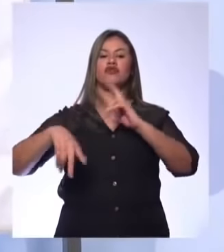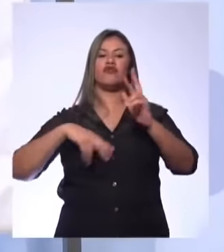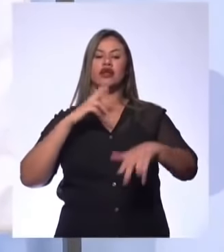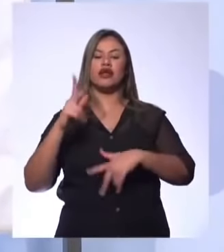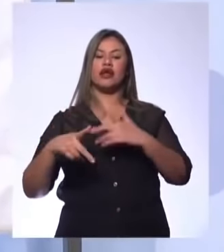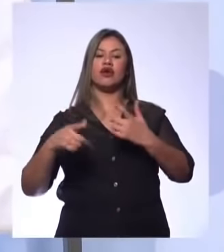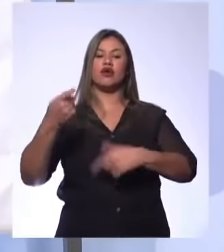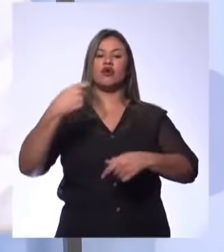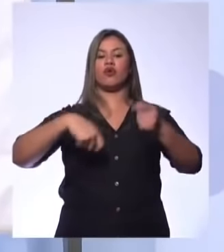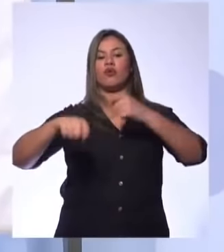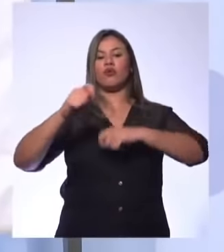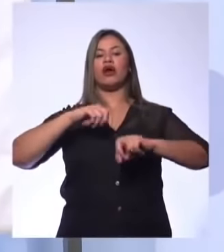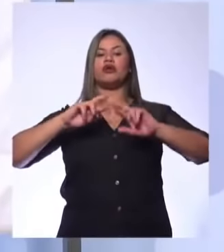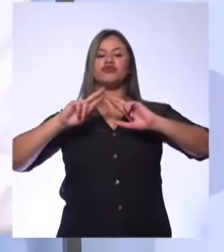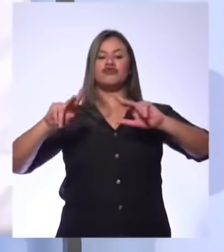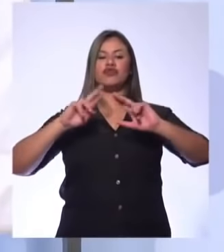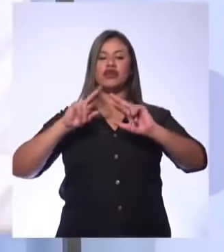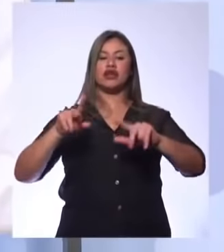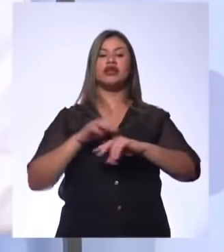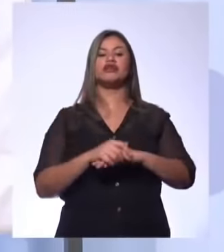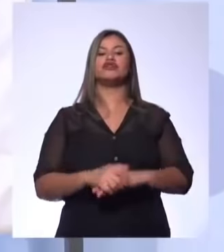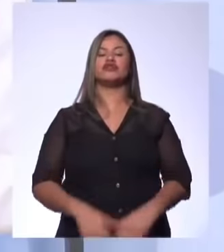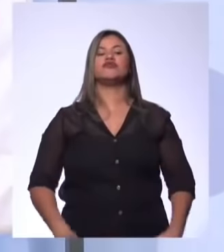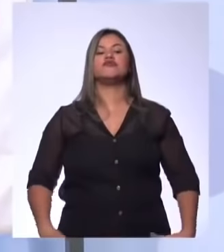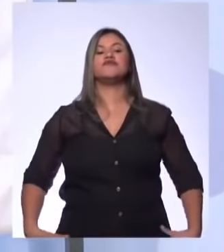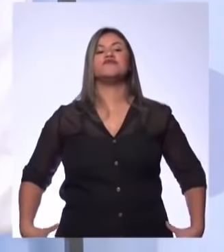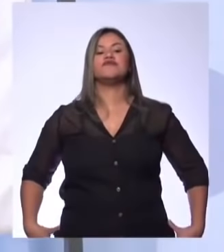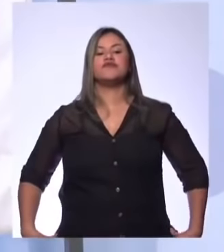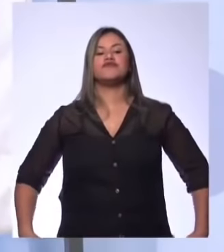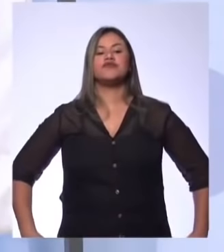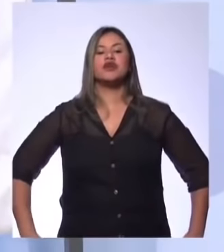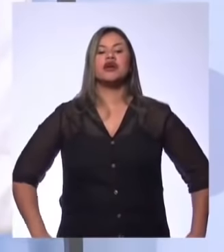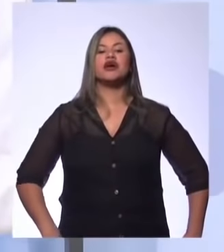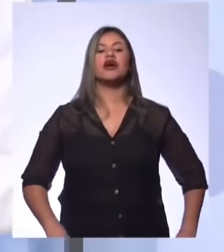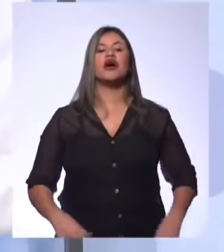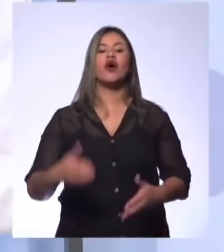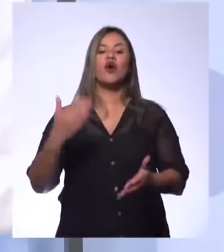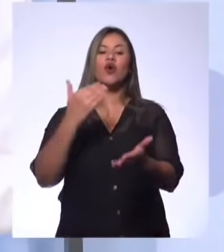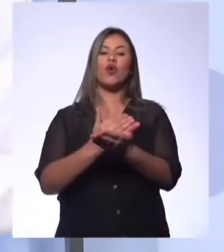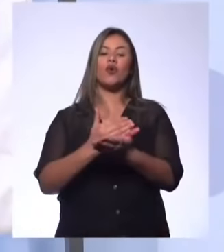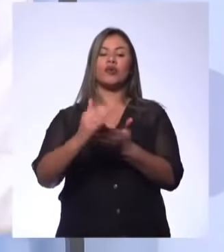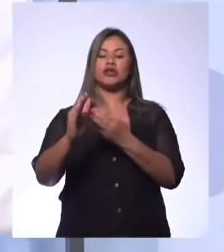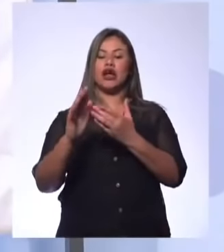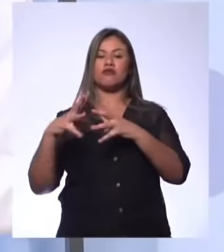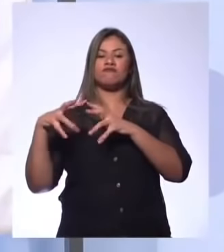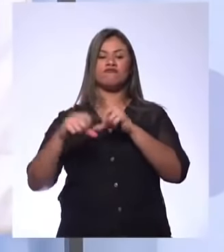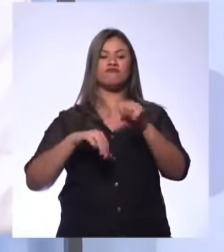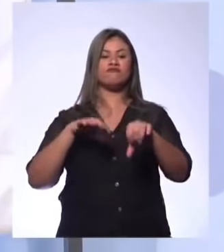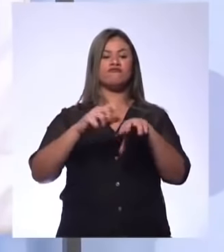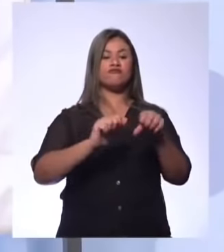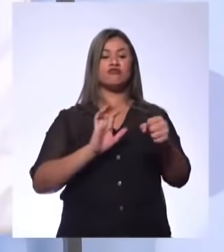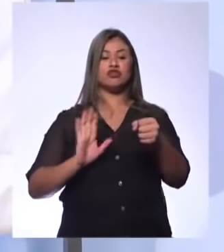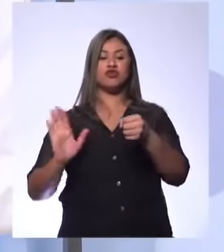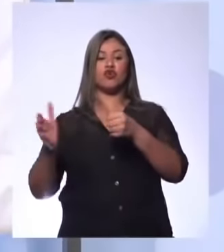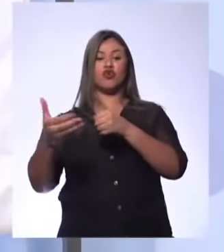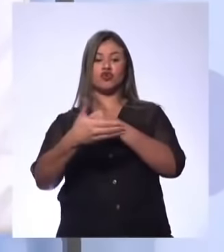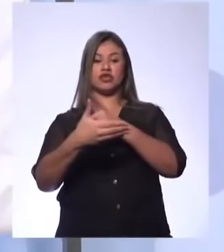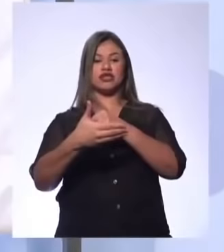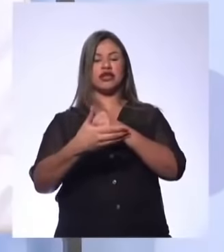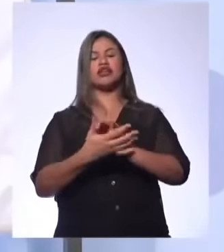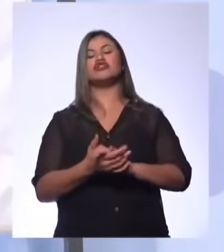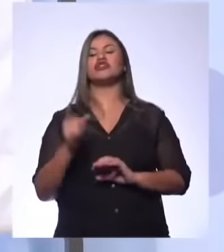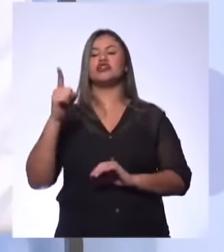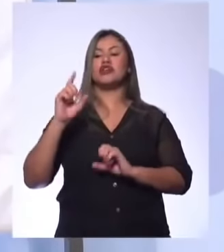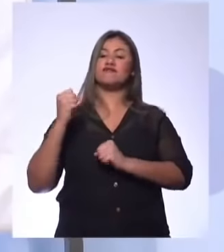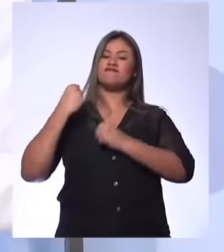de comércio diferente, e esses povos eles começaram a tomar a parte ocidental do império. E eles começaram a ficar muito